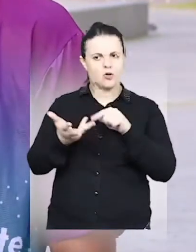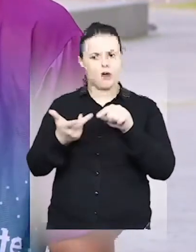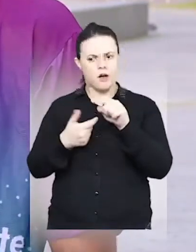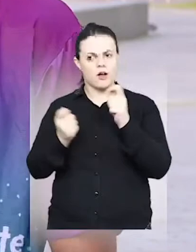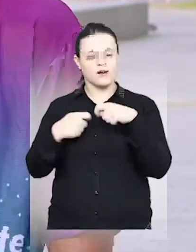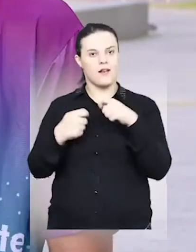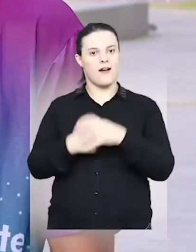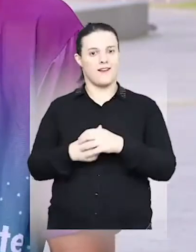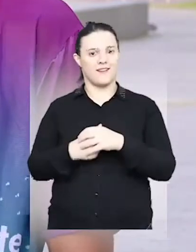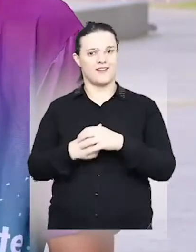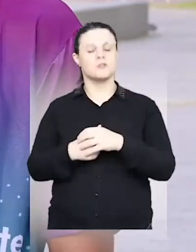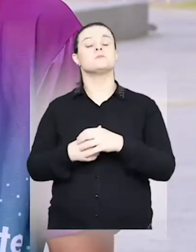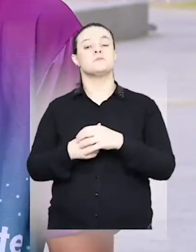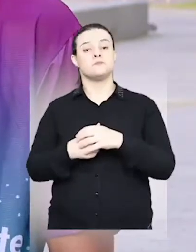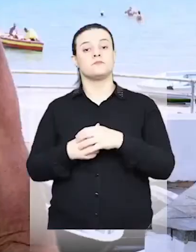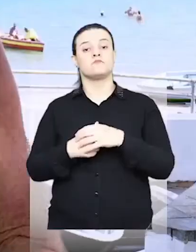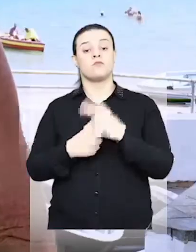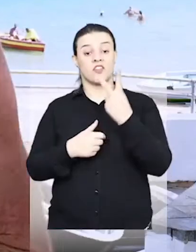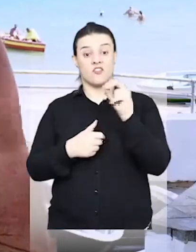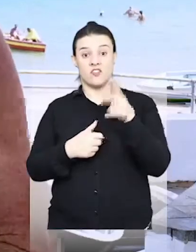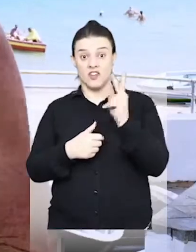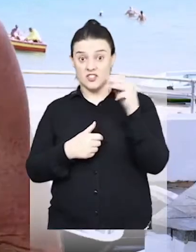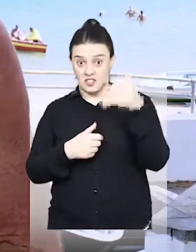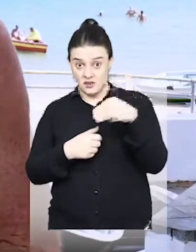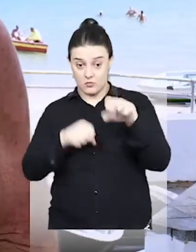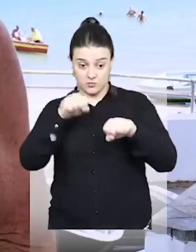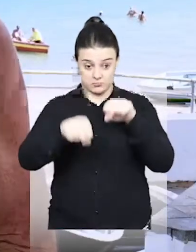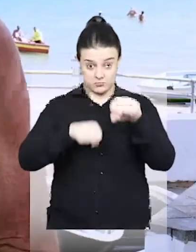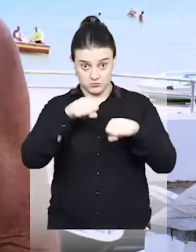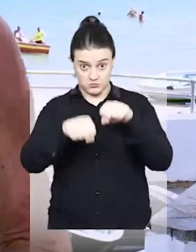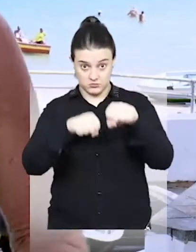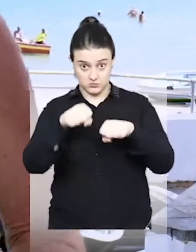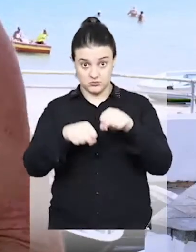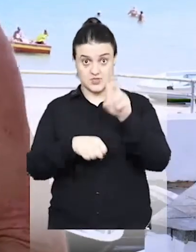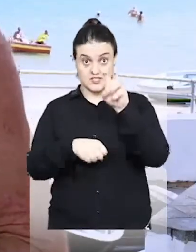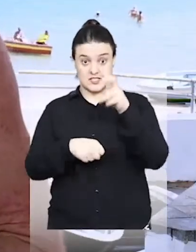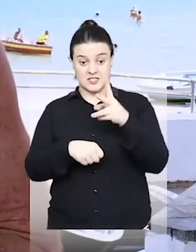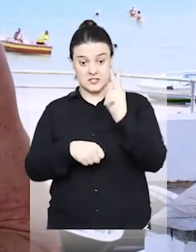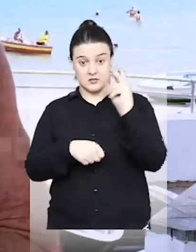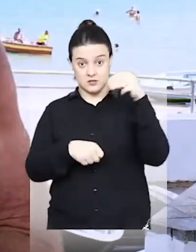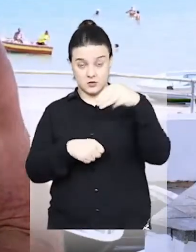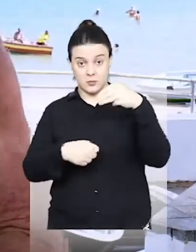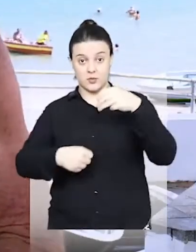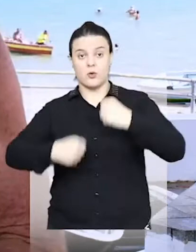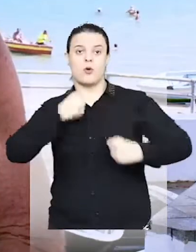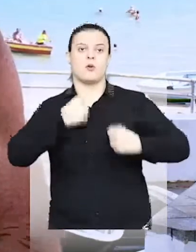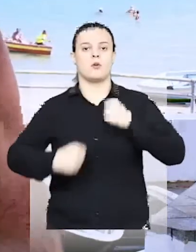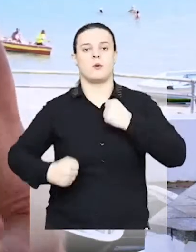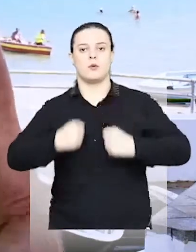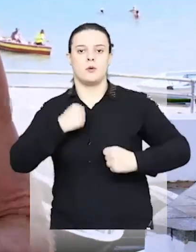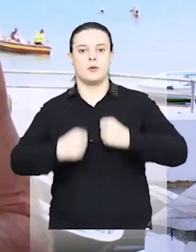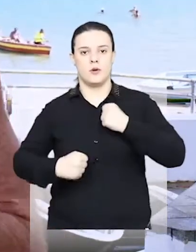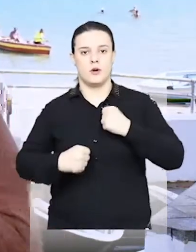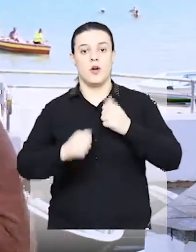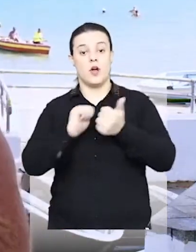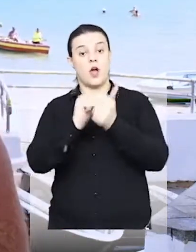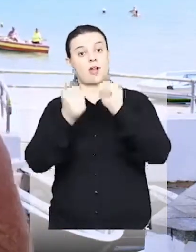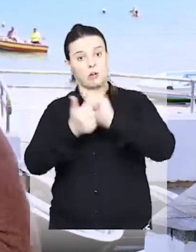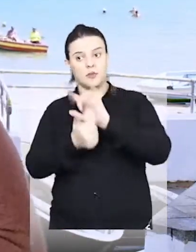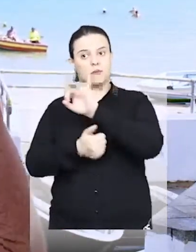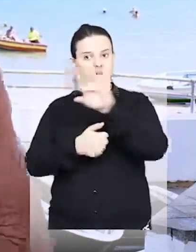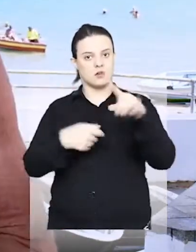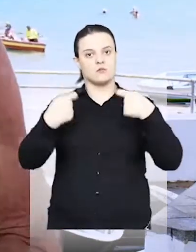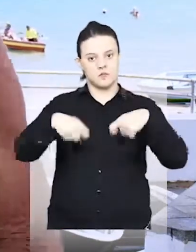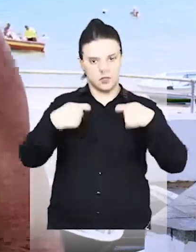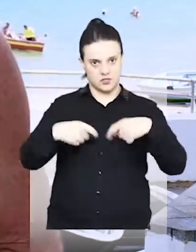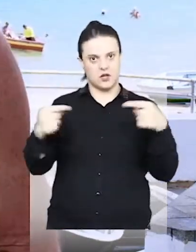aqui com muita qualidade. Alberto Lopes, técnico de triatlon. E 5 km de corrida, cada um adaptado à